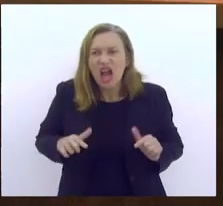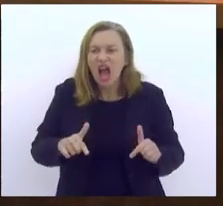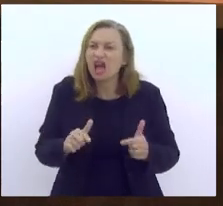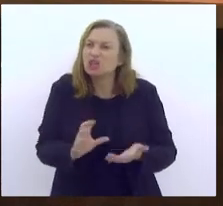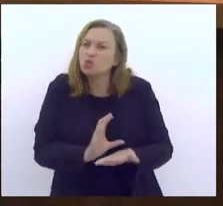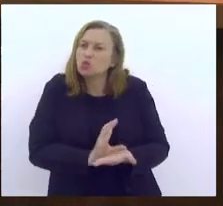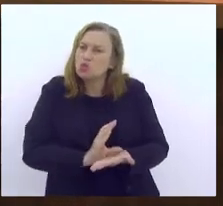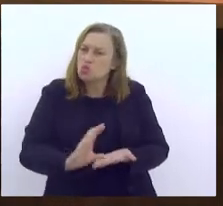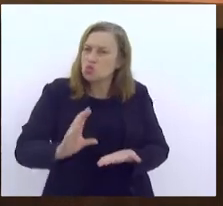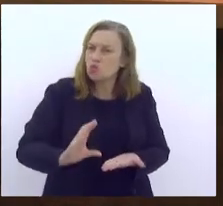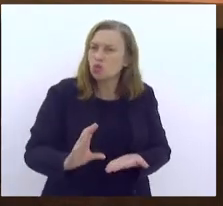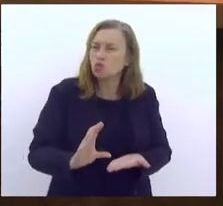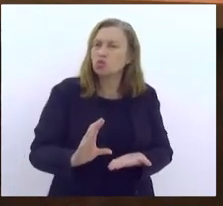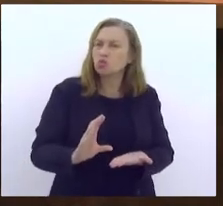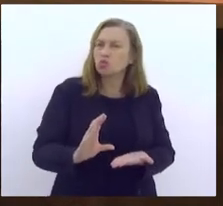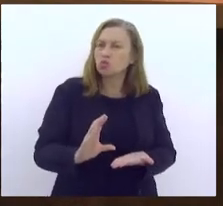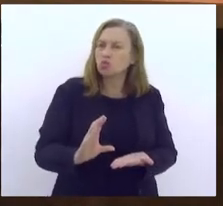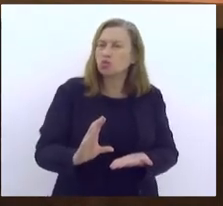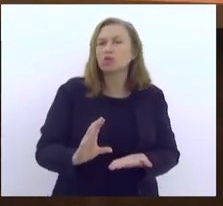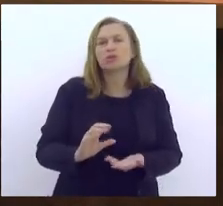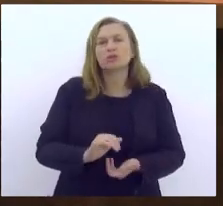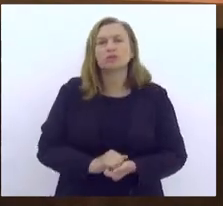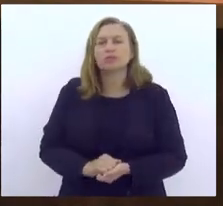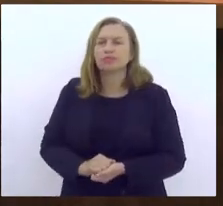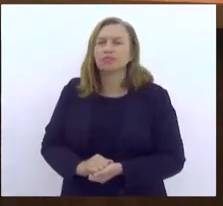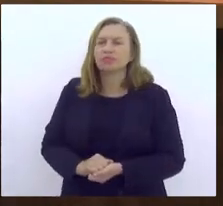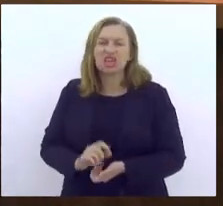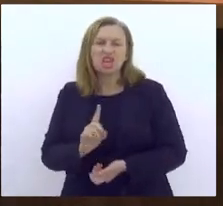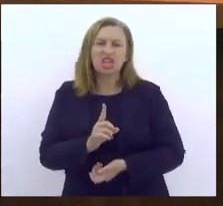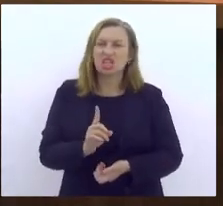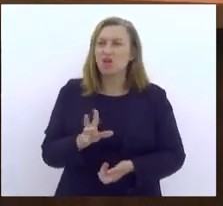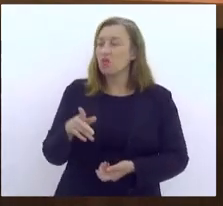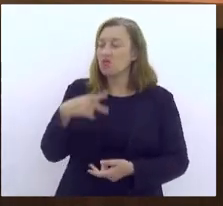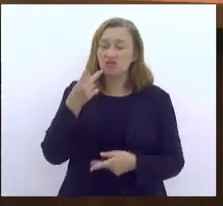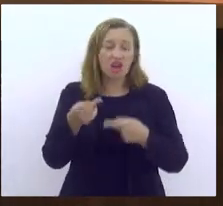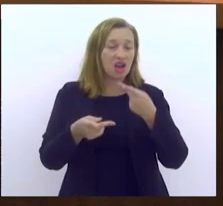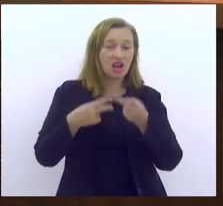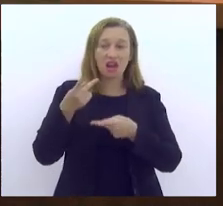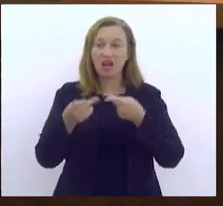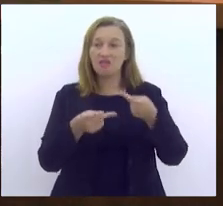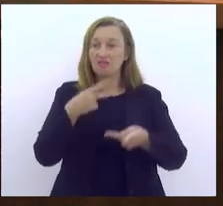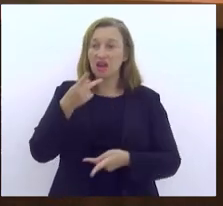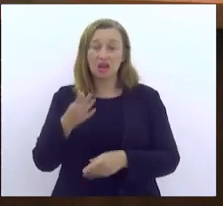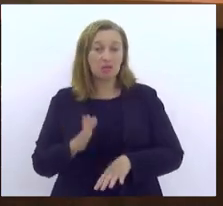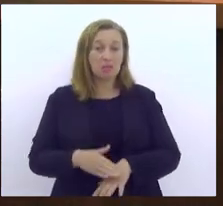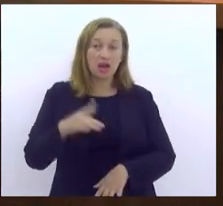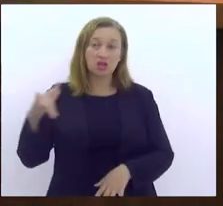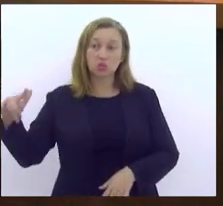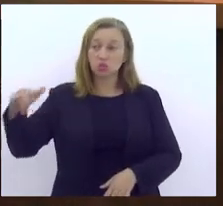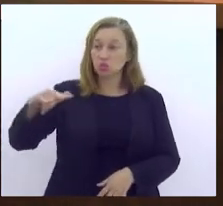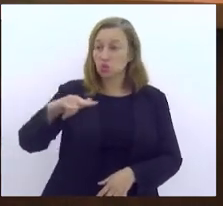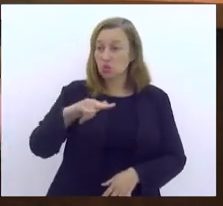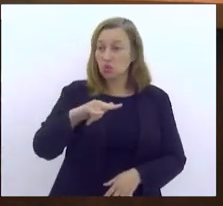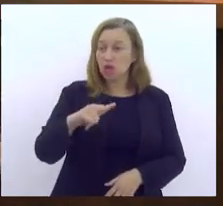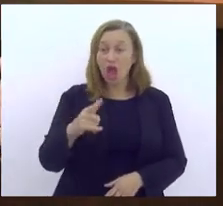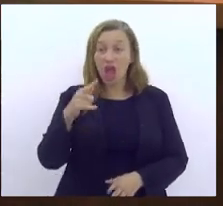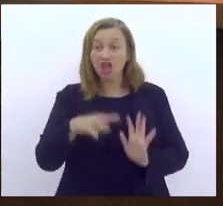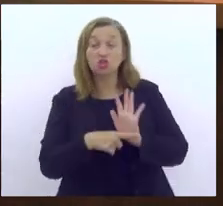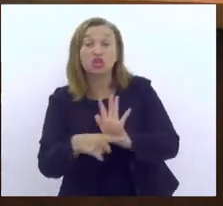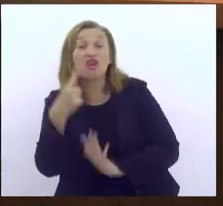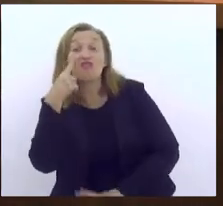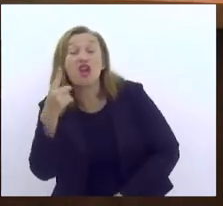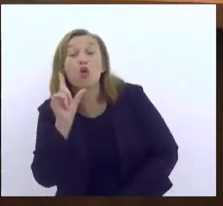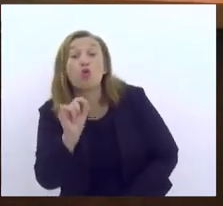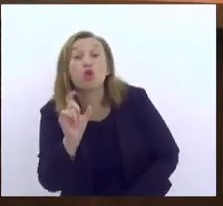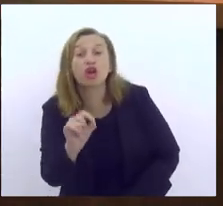ordenamento de recursos, de orçamento, e não com falácia. Dizer que mais um drone vai ajudar a ver o quê? Ao